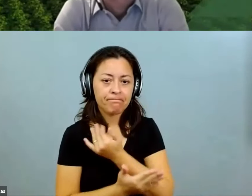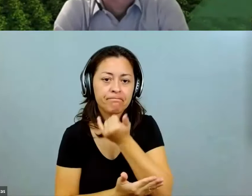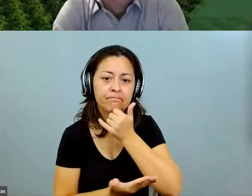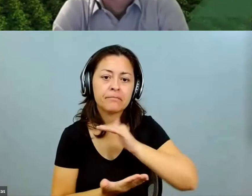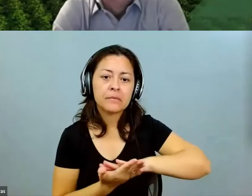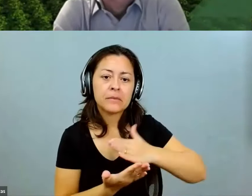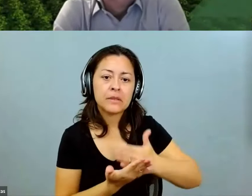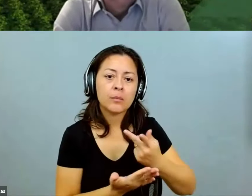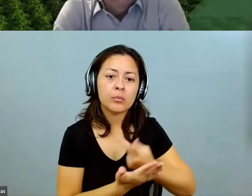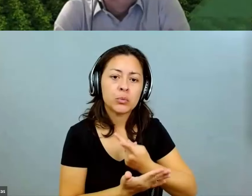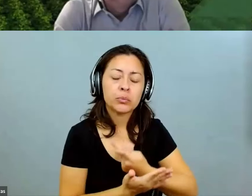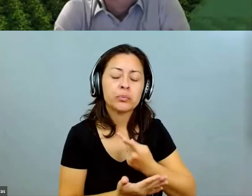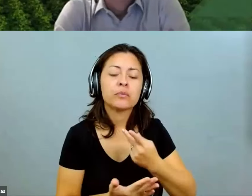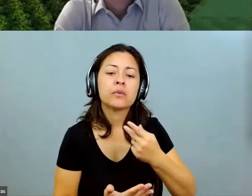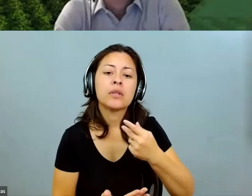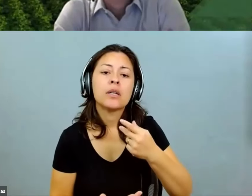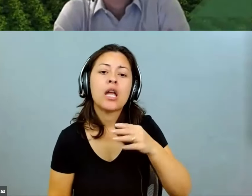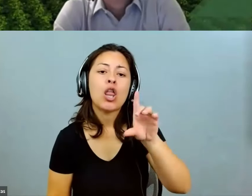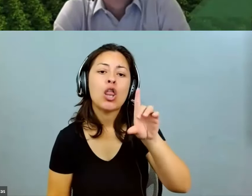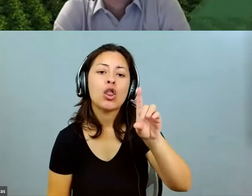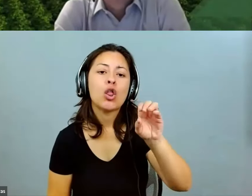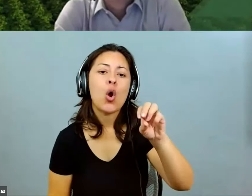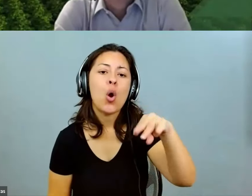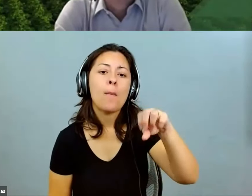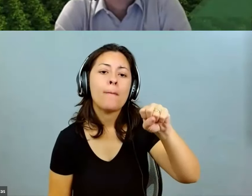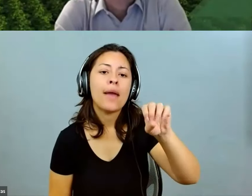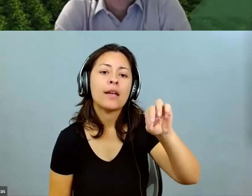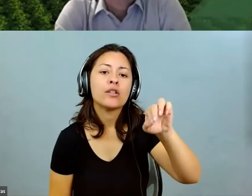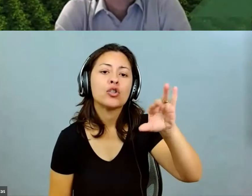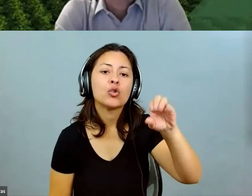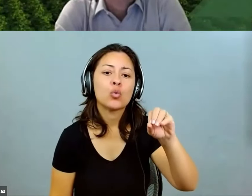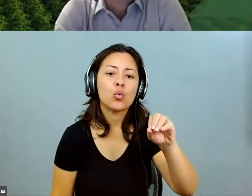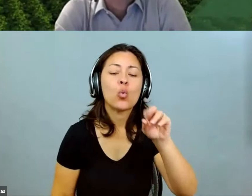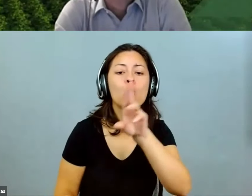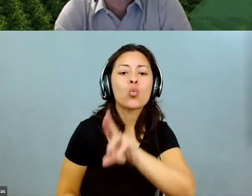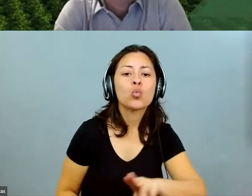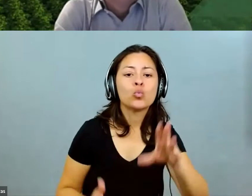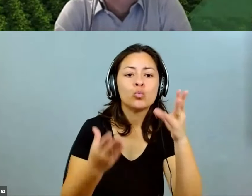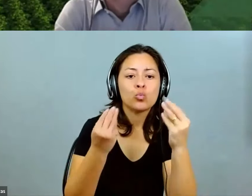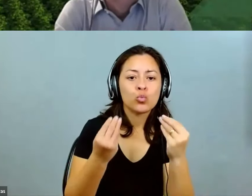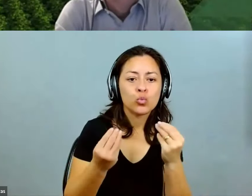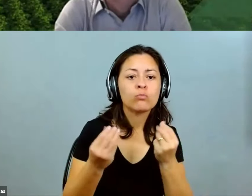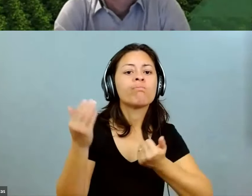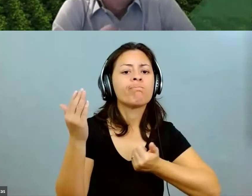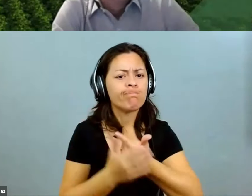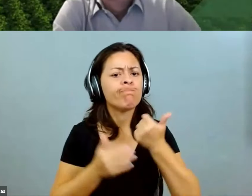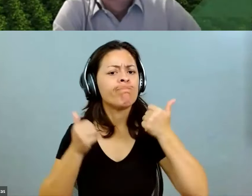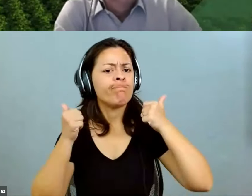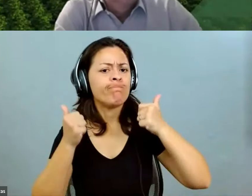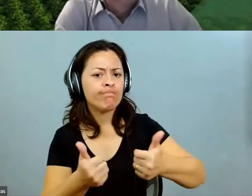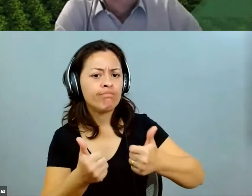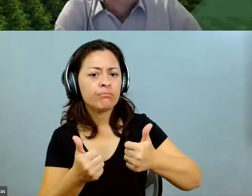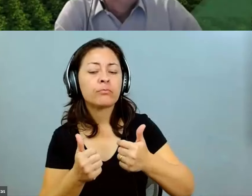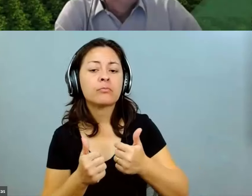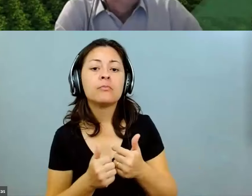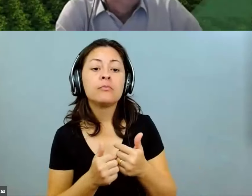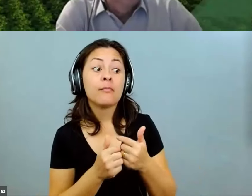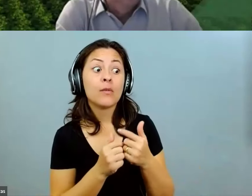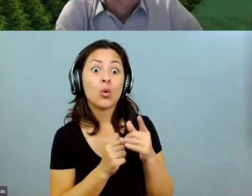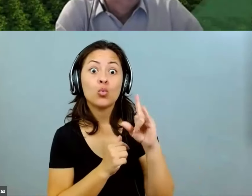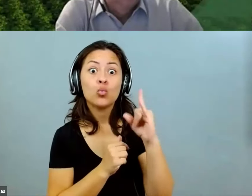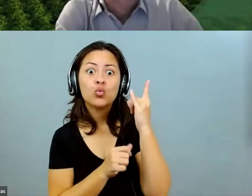todo então o produtor acaba se beneficiando também né então a a gente evoluiu muito nas últimas últimas décadas